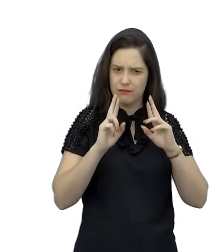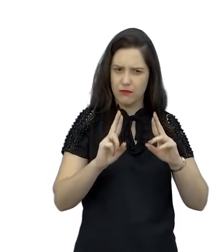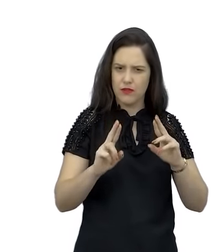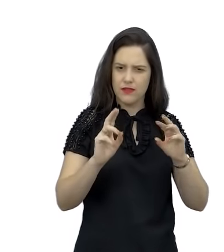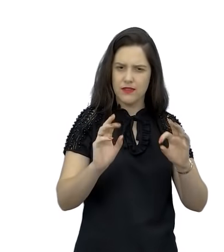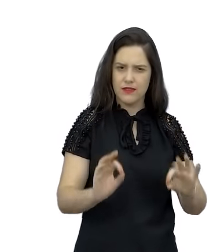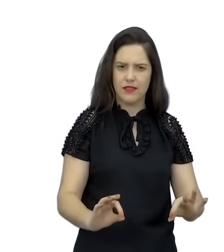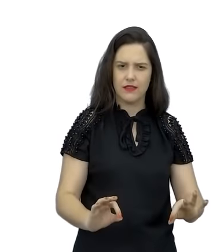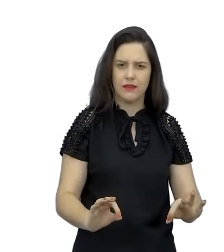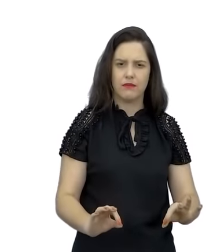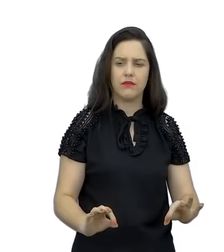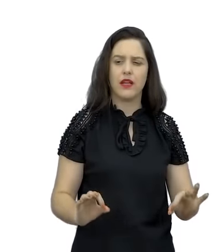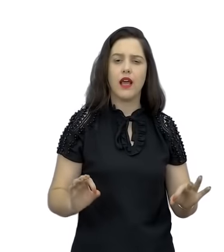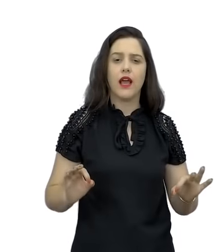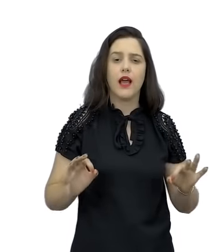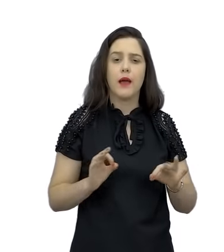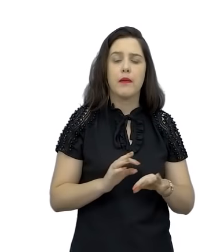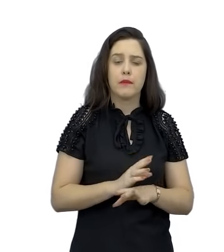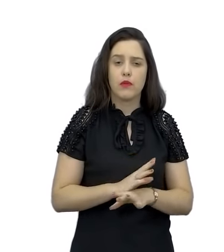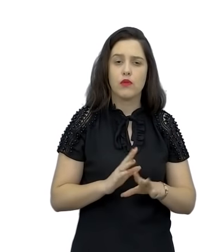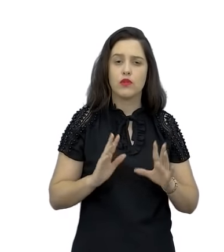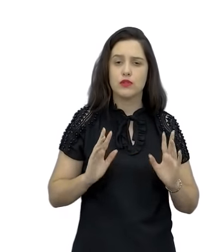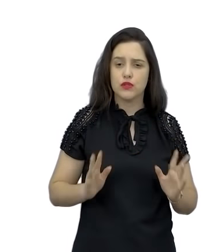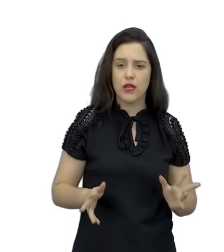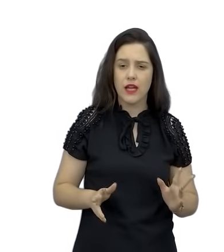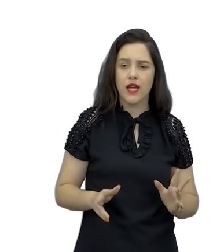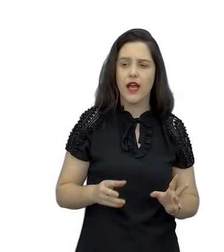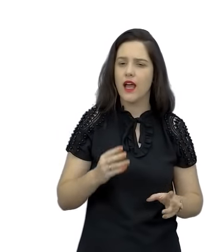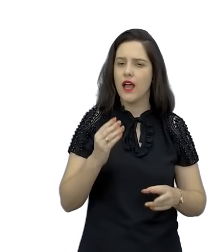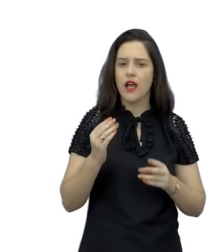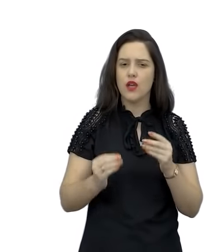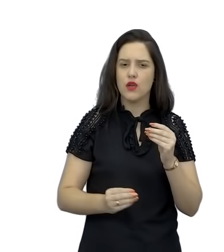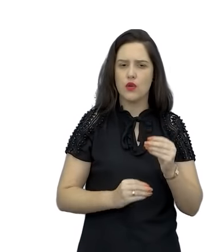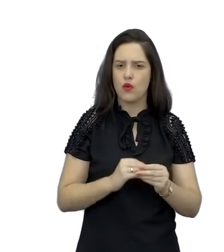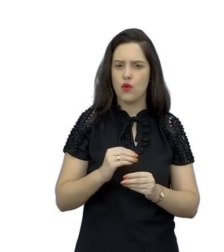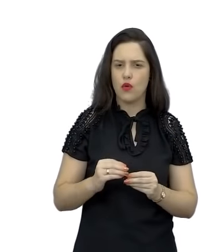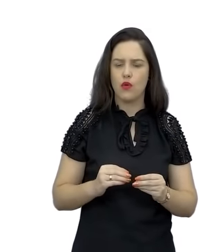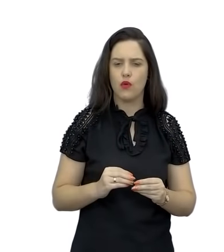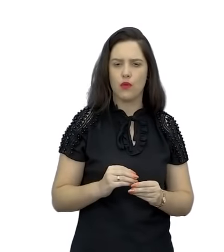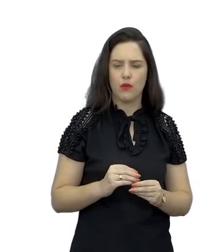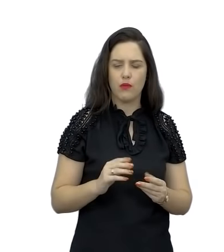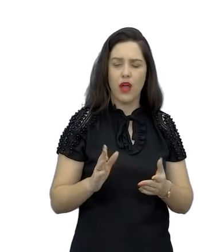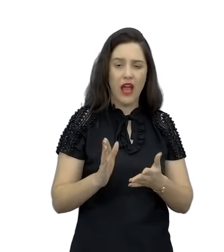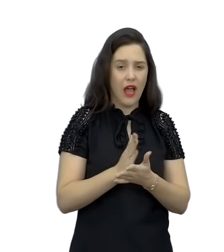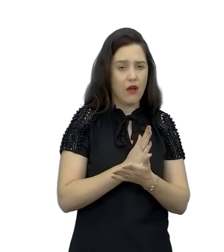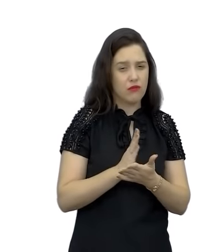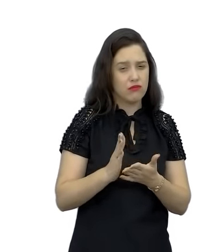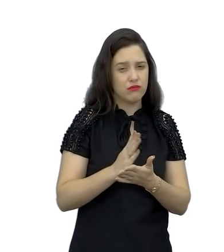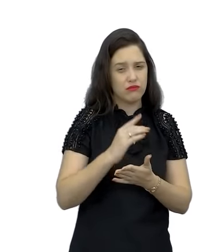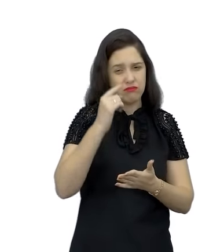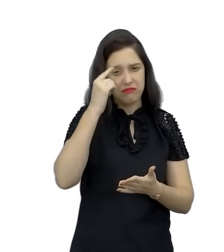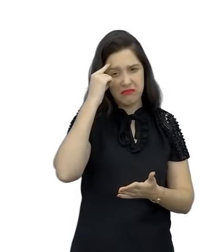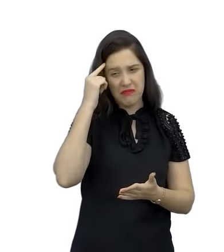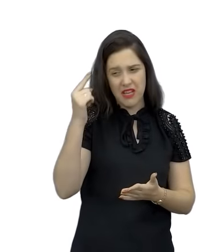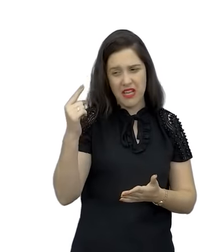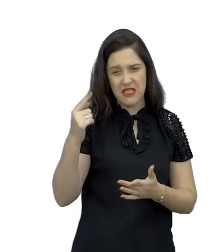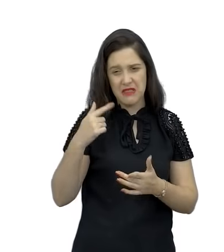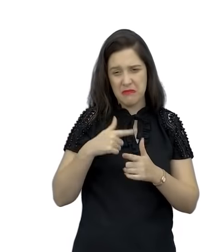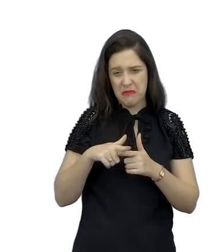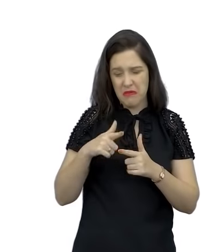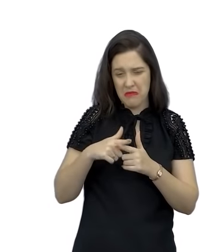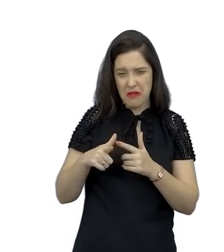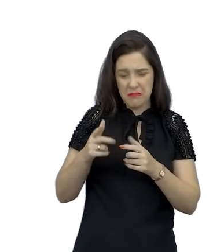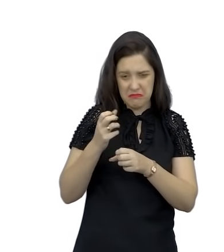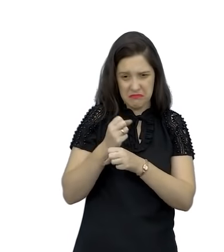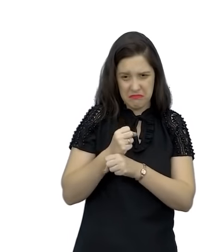ele que ele se torna um exercício, aí para uns pode ser um problema. A partir do momento que